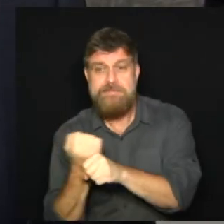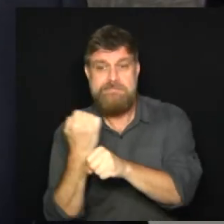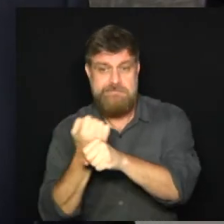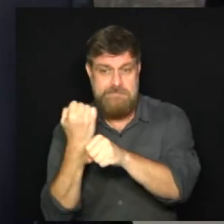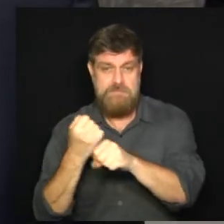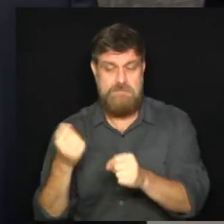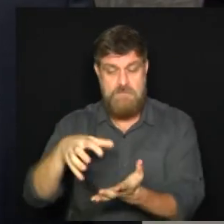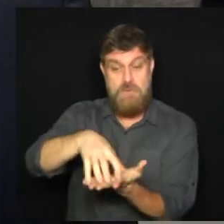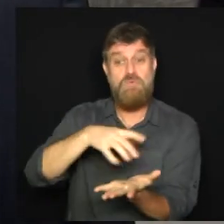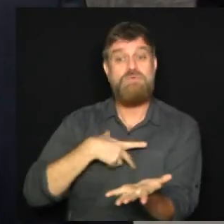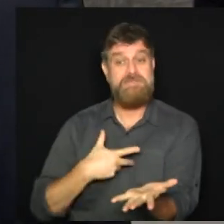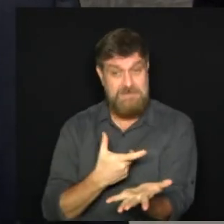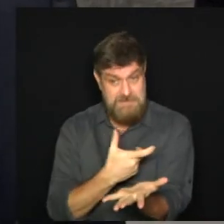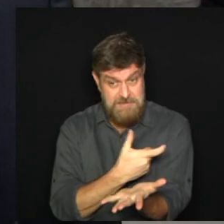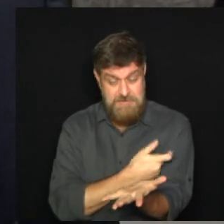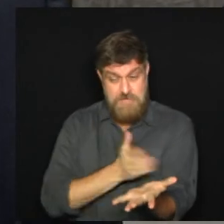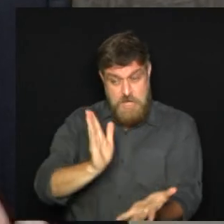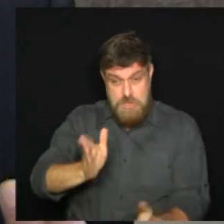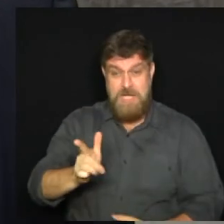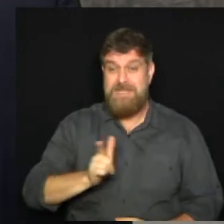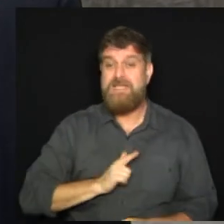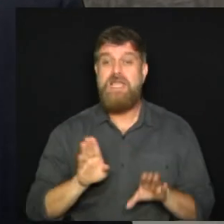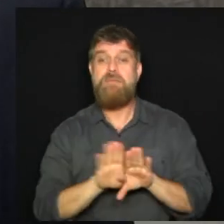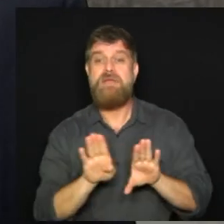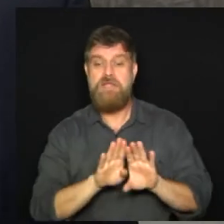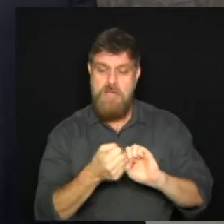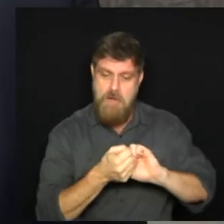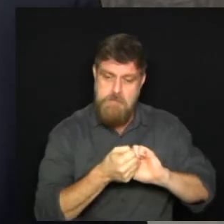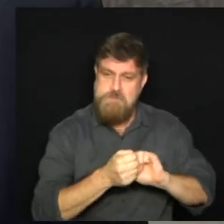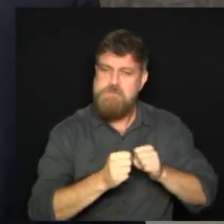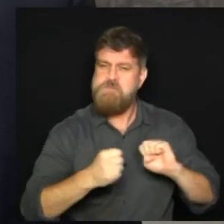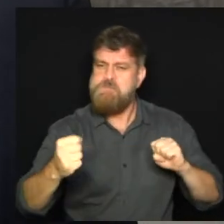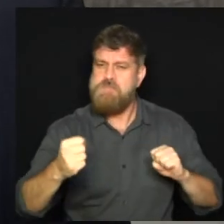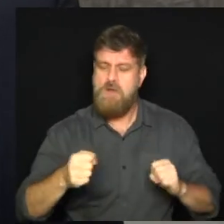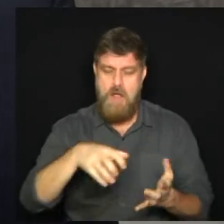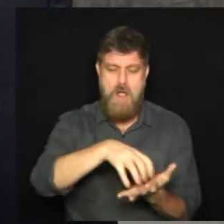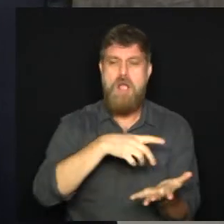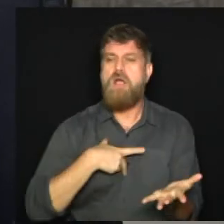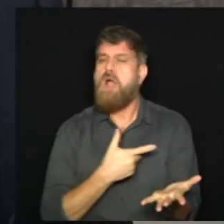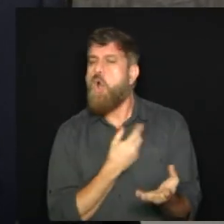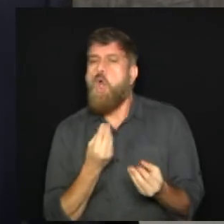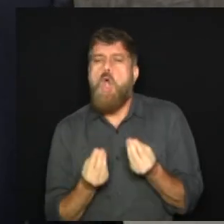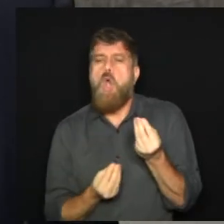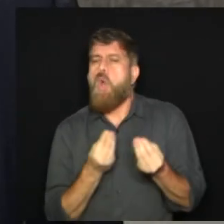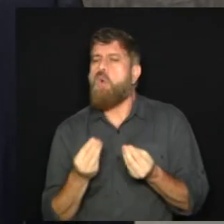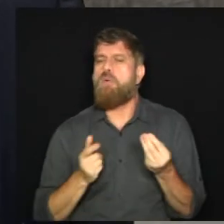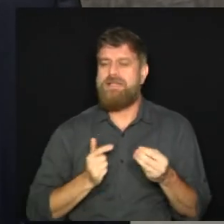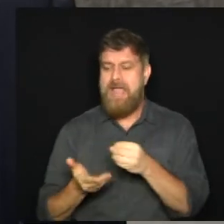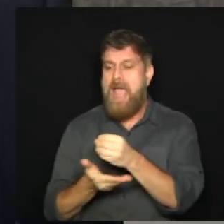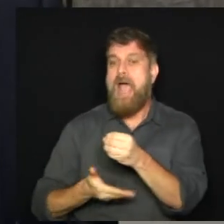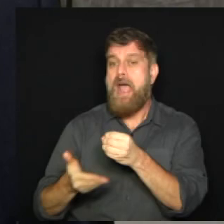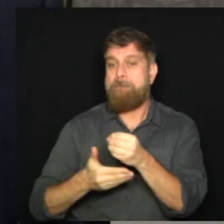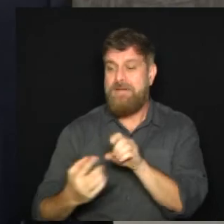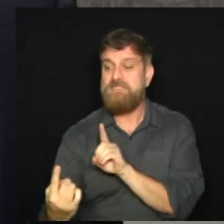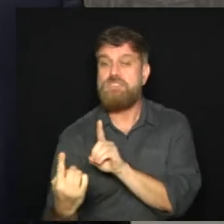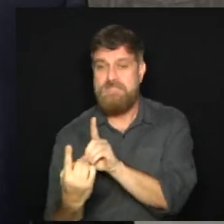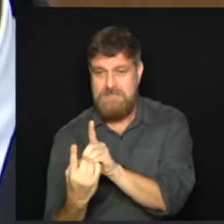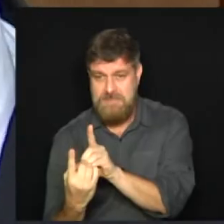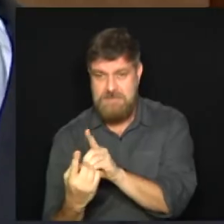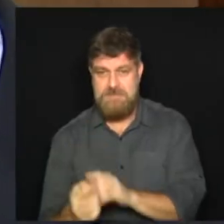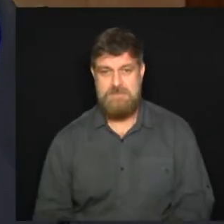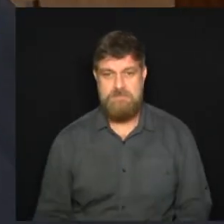das unidades de saúde existentes, mas como também da ampliação das unidades, né? Como é que está a rede básica de atenção do ponto de vista